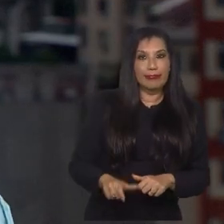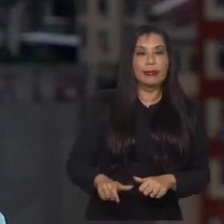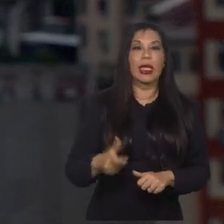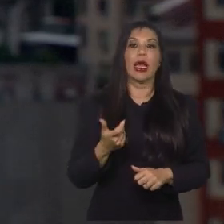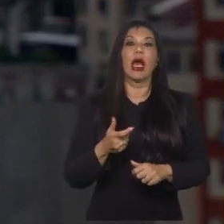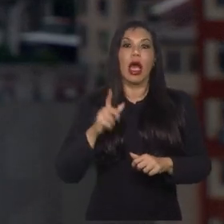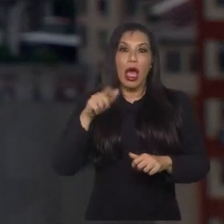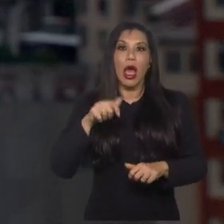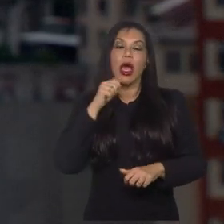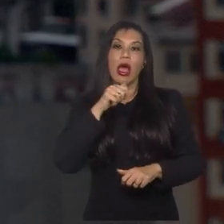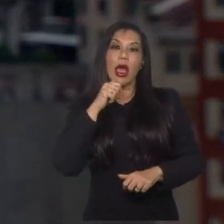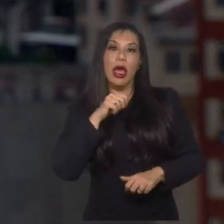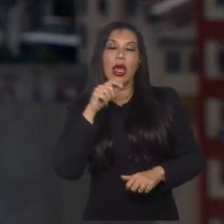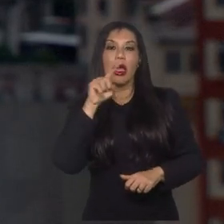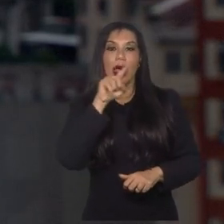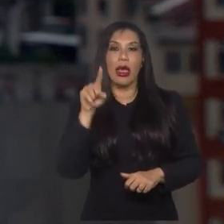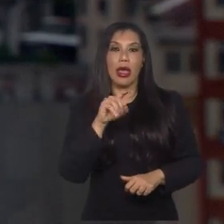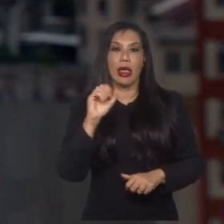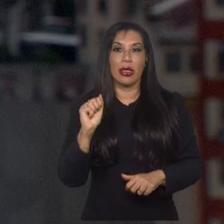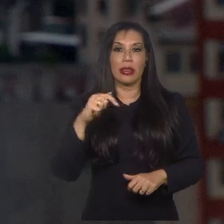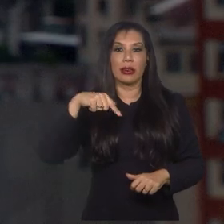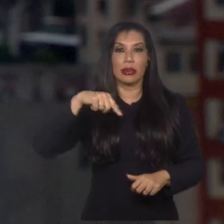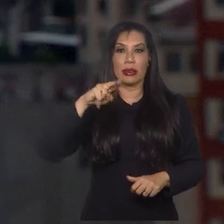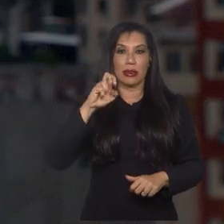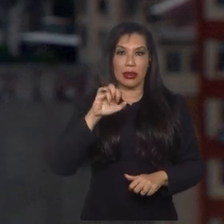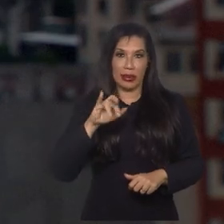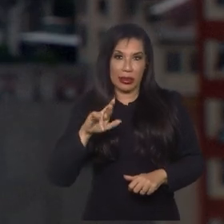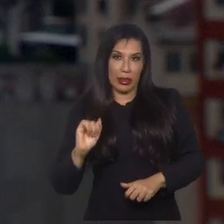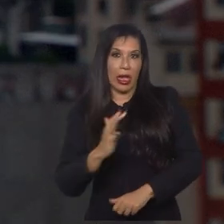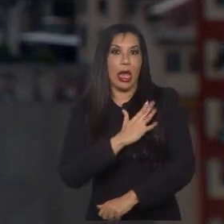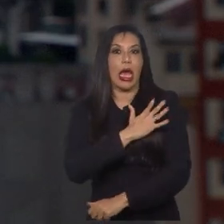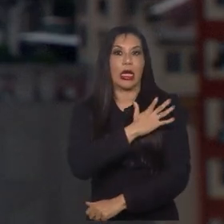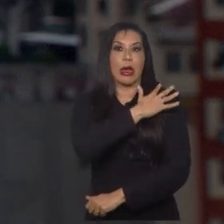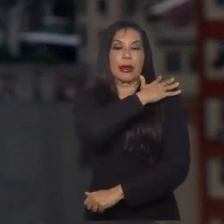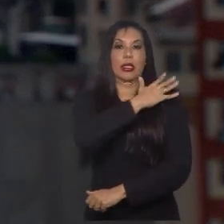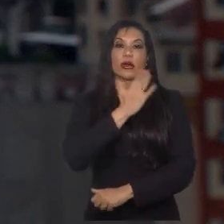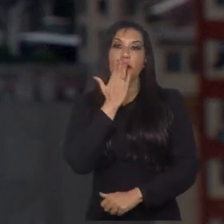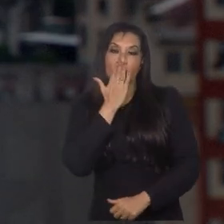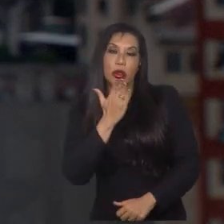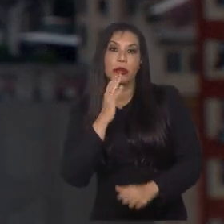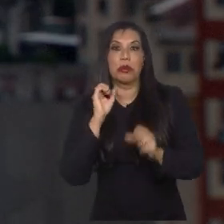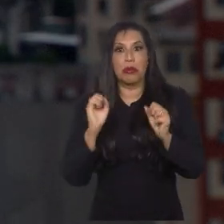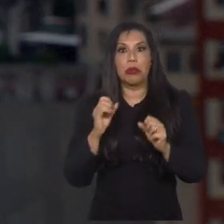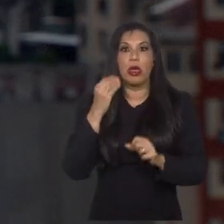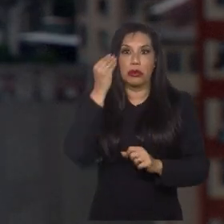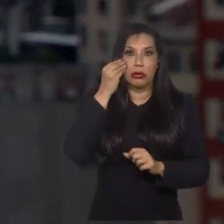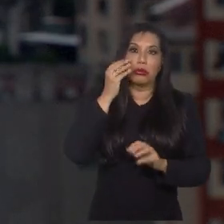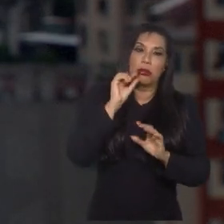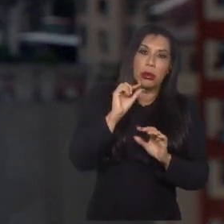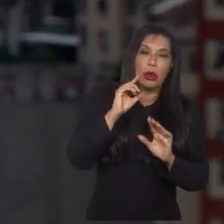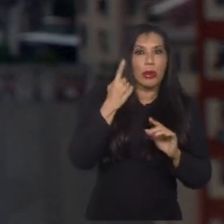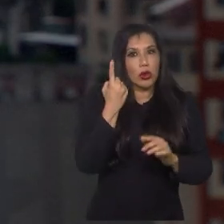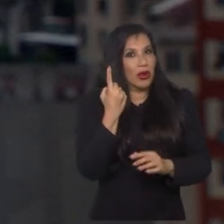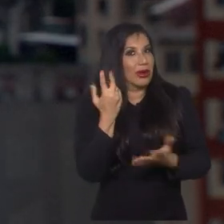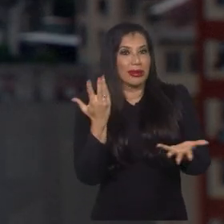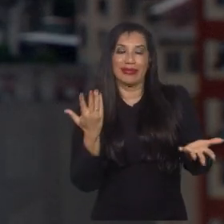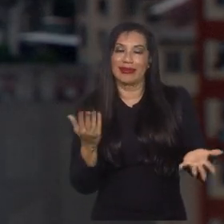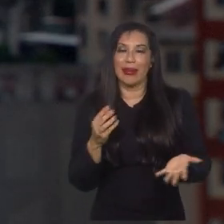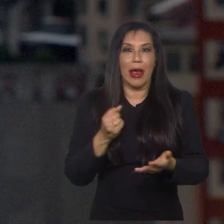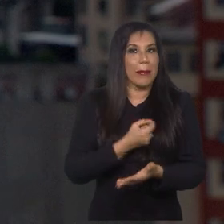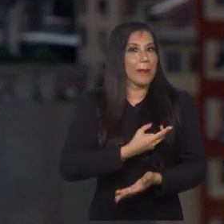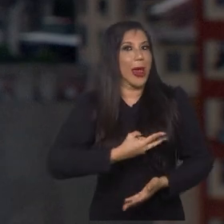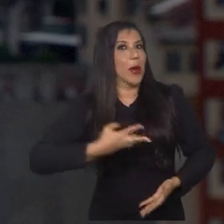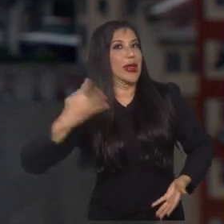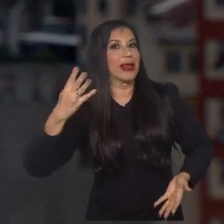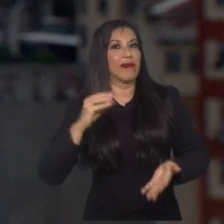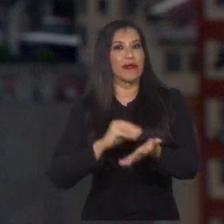Riley, que é a zagueira, que é a capitã do time, que pode ser que faça alguma diferença, mas assim, uma andorinha só não faz verão, não, né? Faz